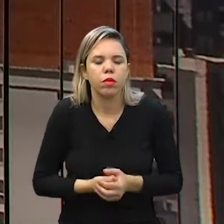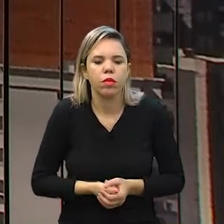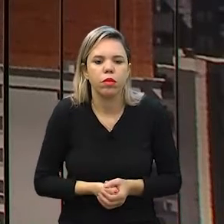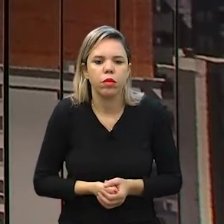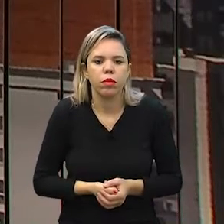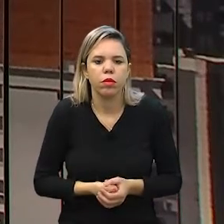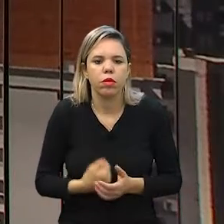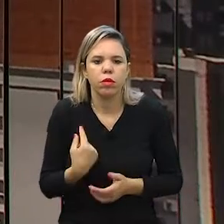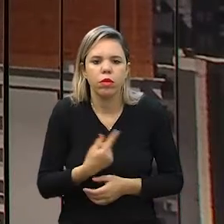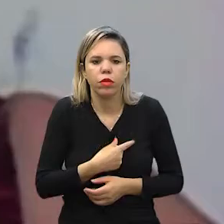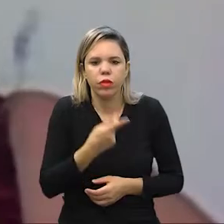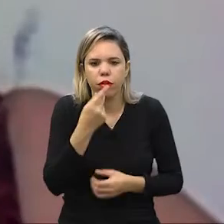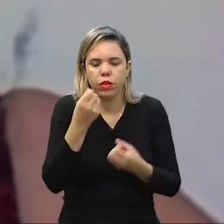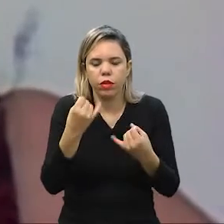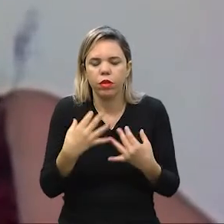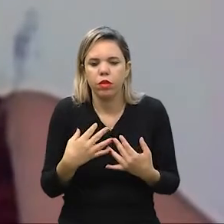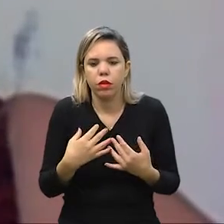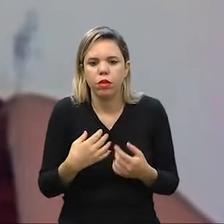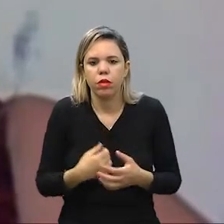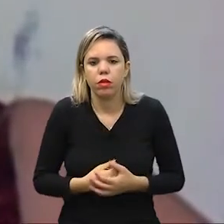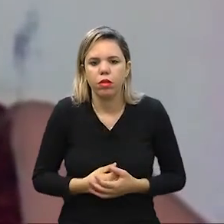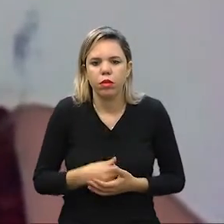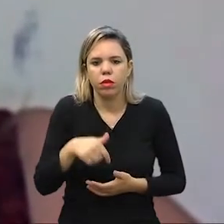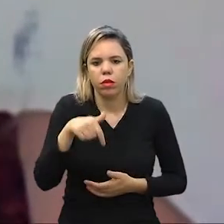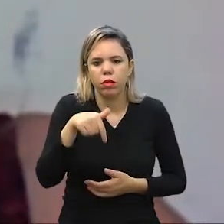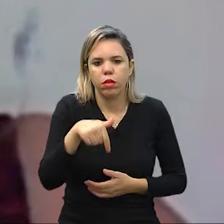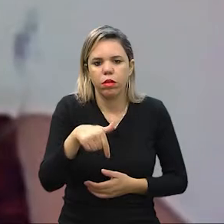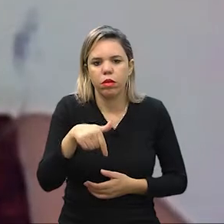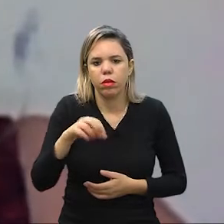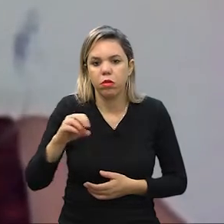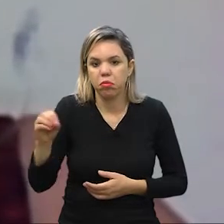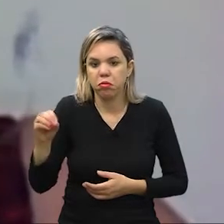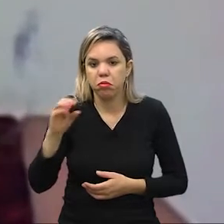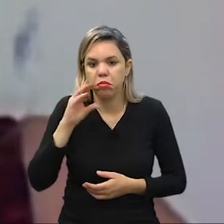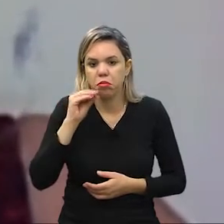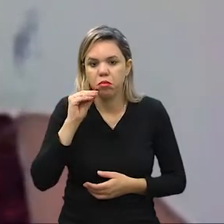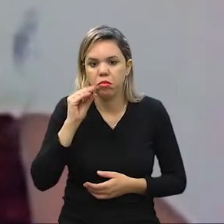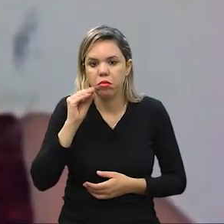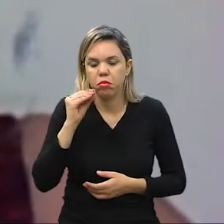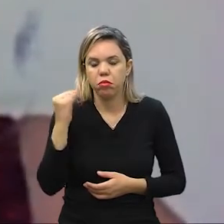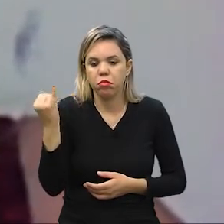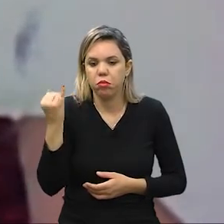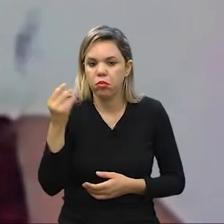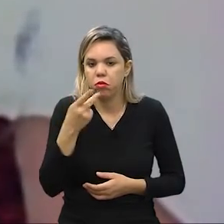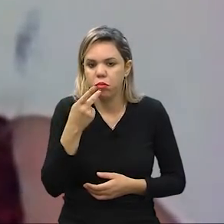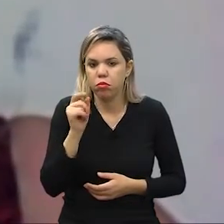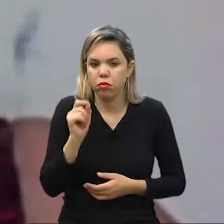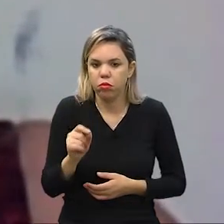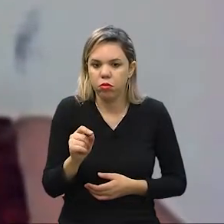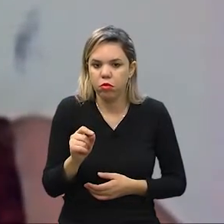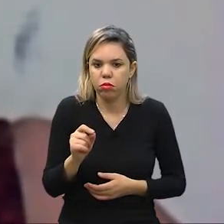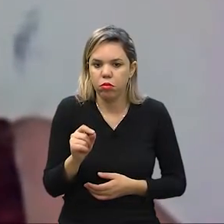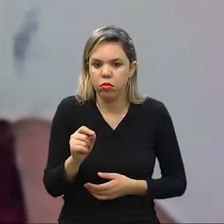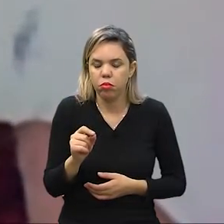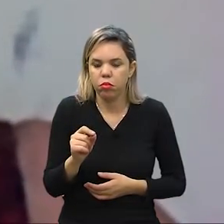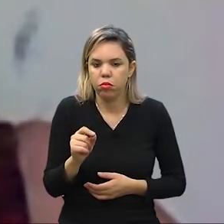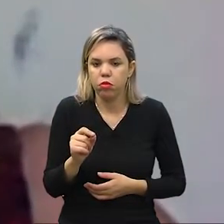Bom, a gente está falando de cerca de 700 funcionários. Importante dizer que são